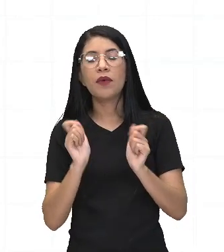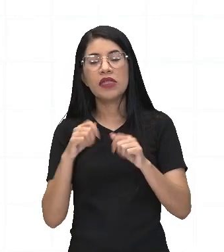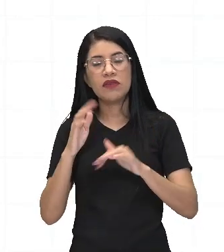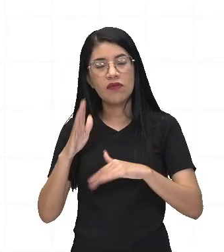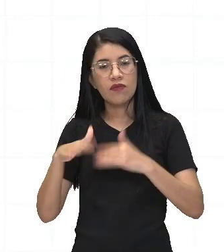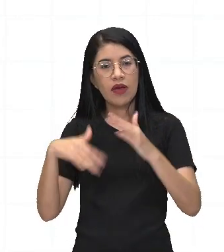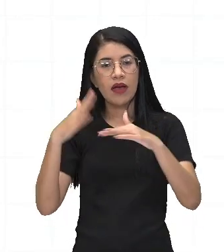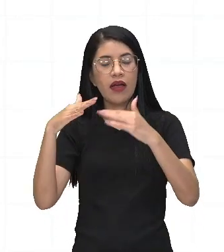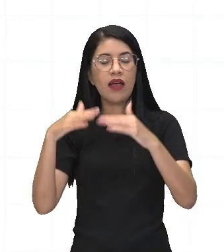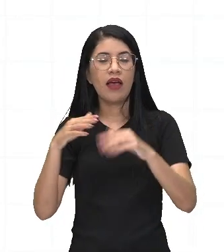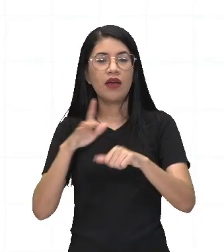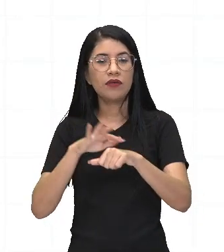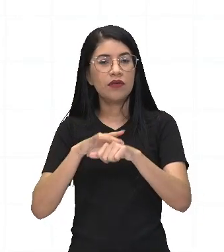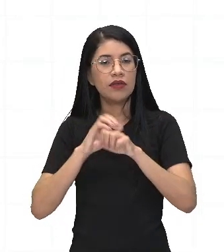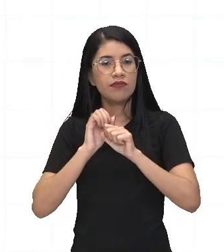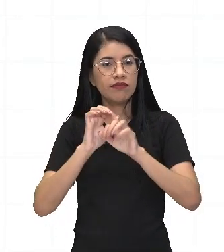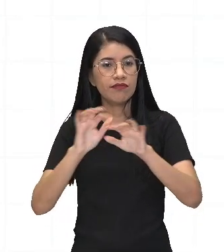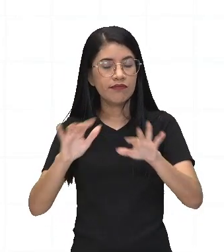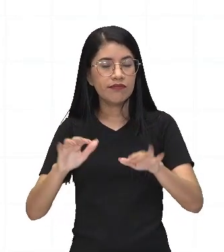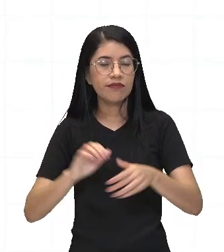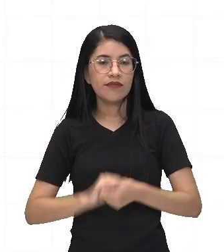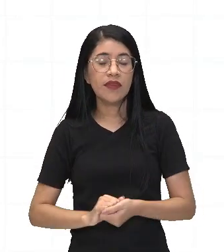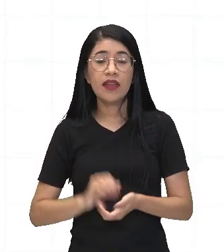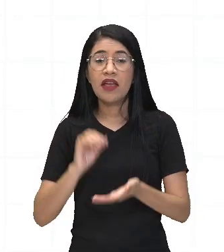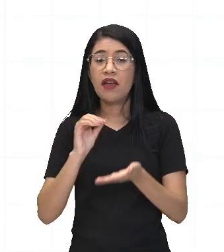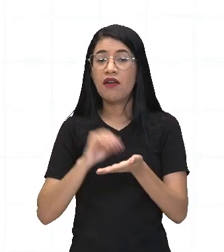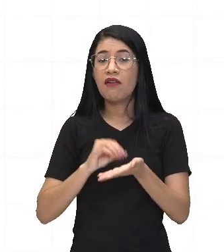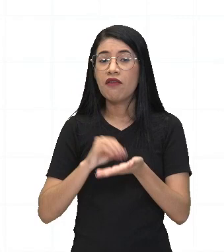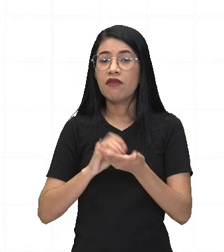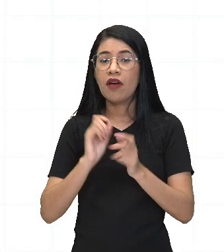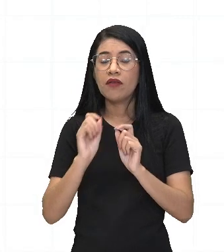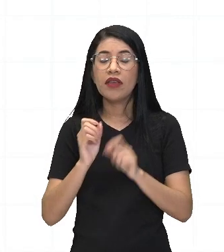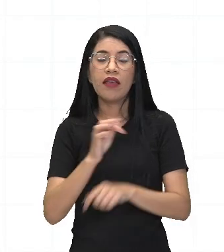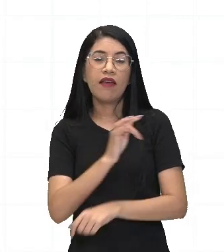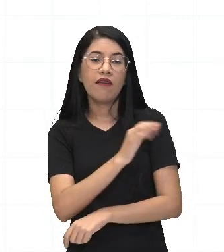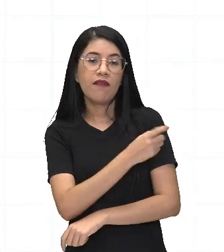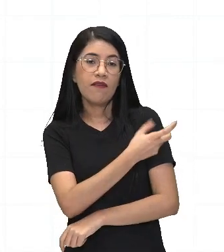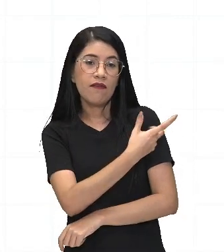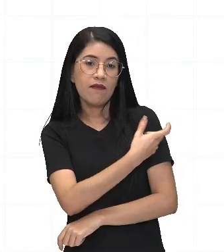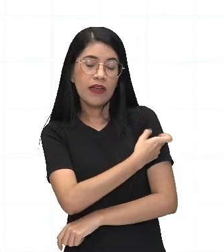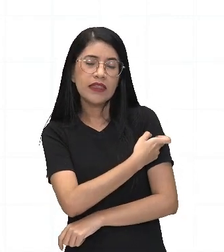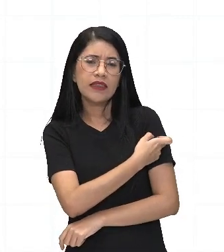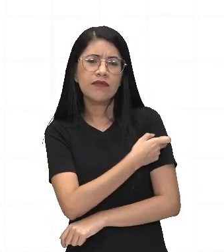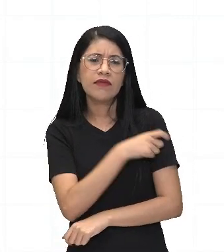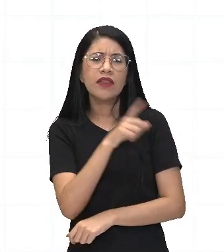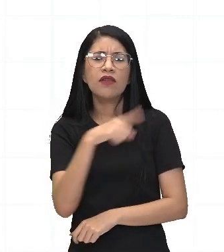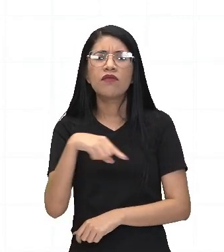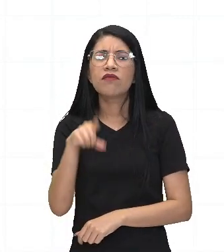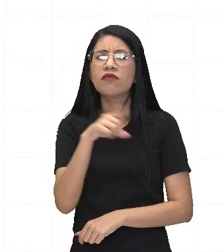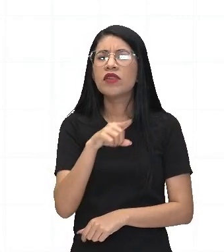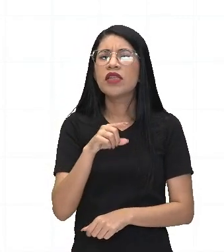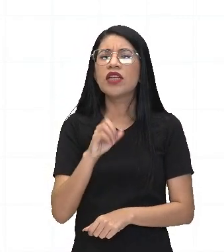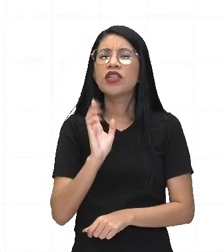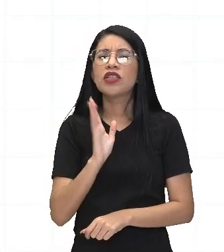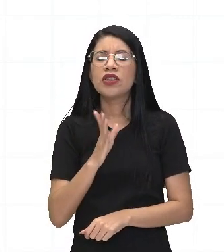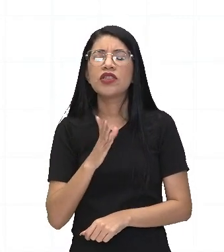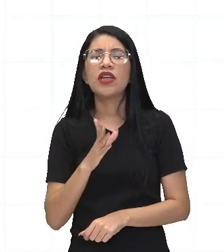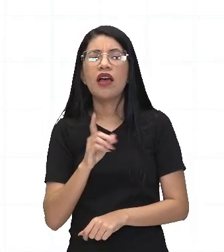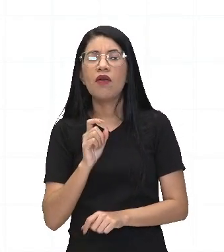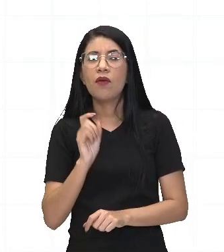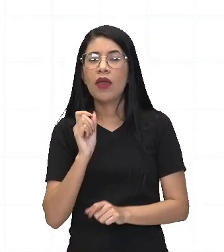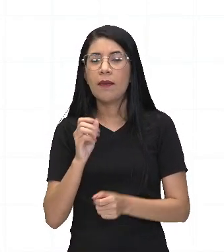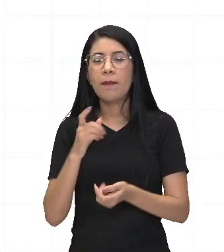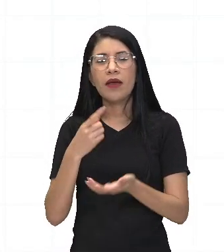epidemias. Falta de vacinação. Quem aí de vocês já foi